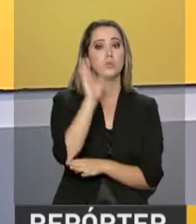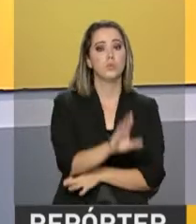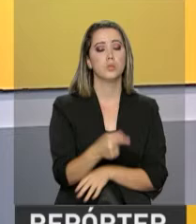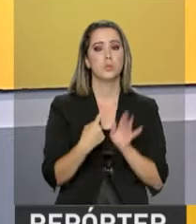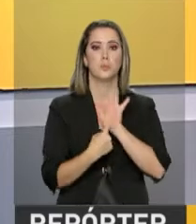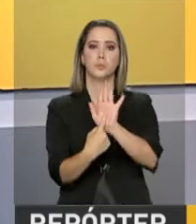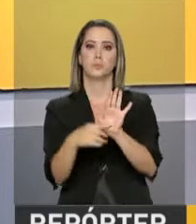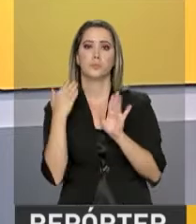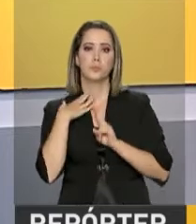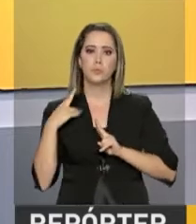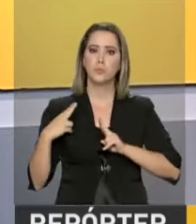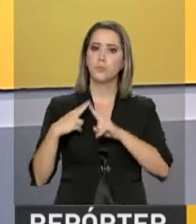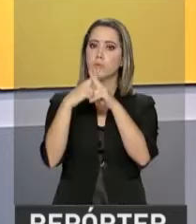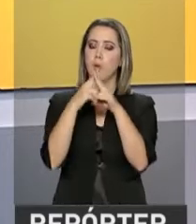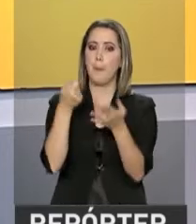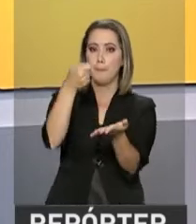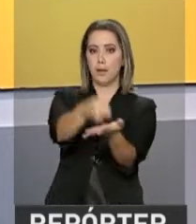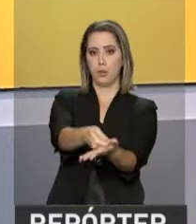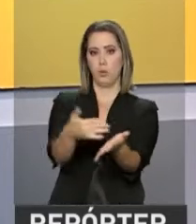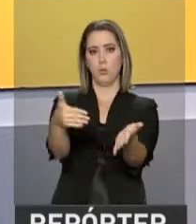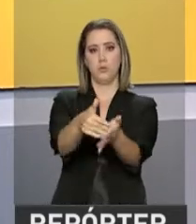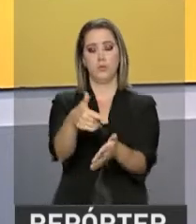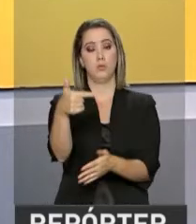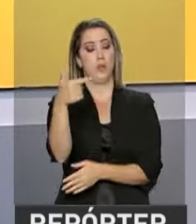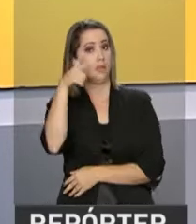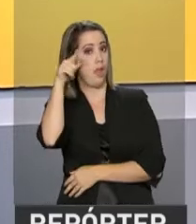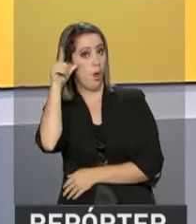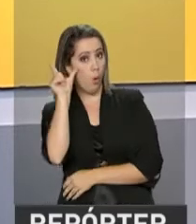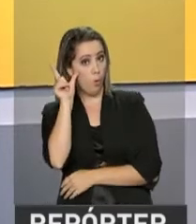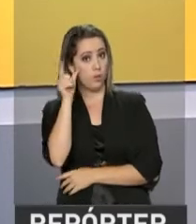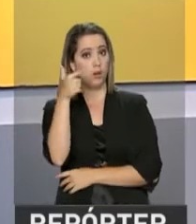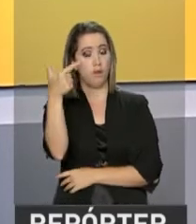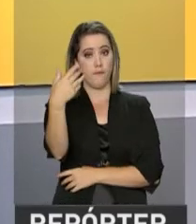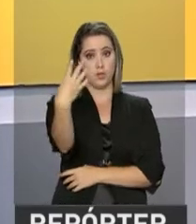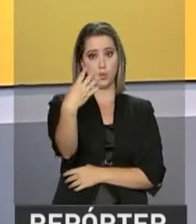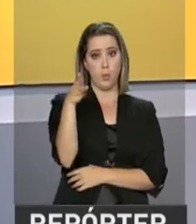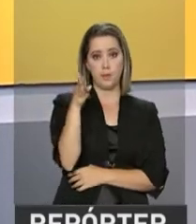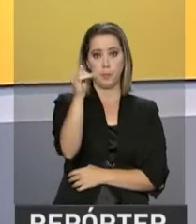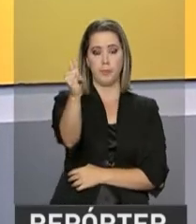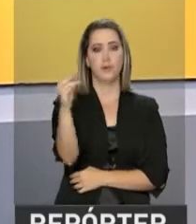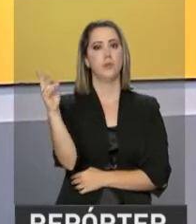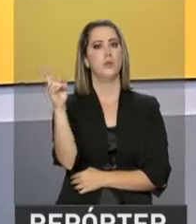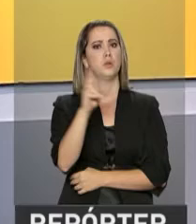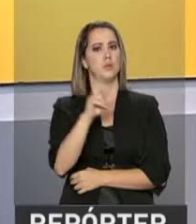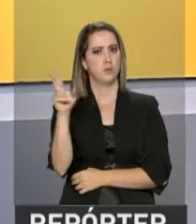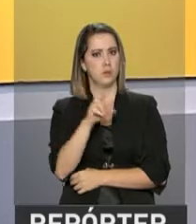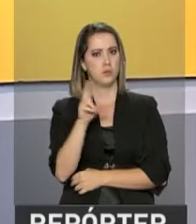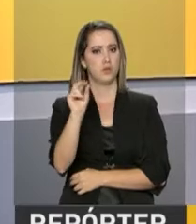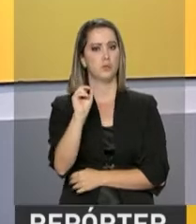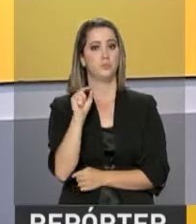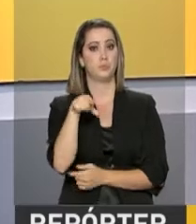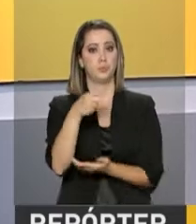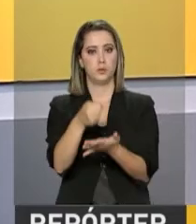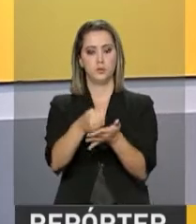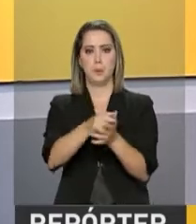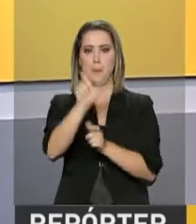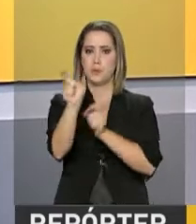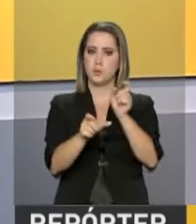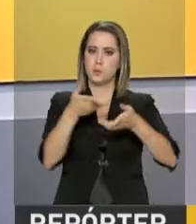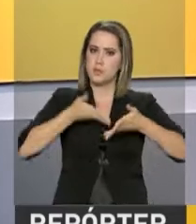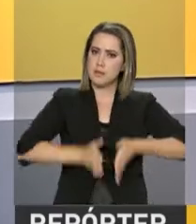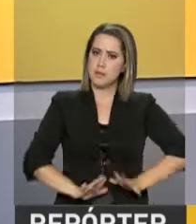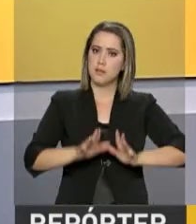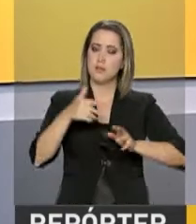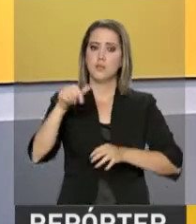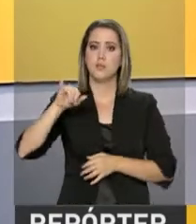que a Caixa Econômica Federal pagou até o dia de ontem 24 bilhões e 400 milhões de reais para